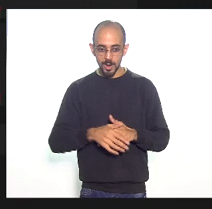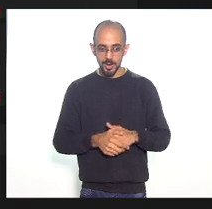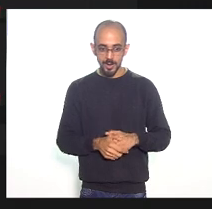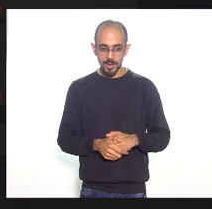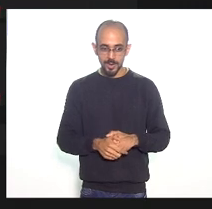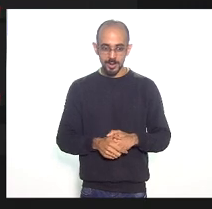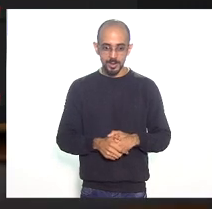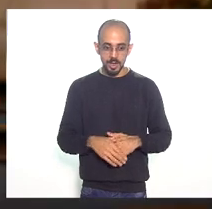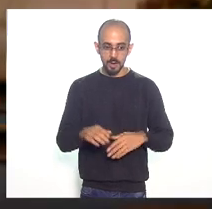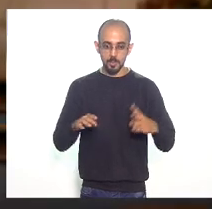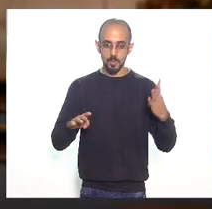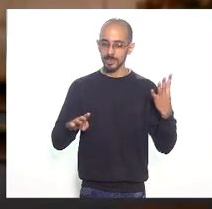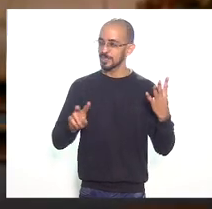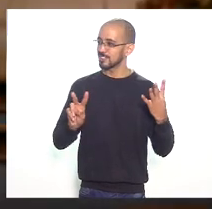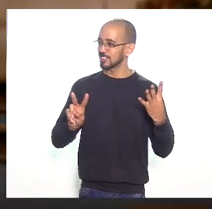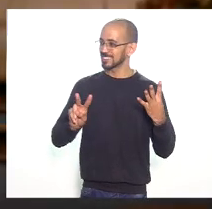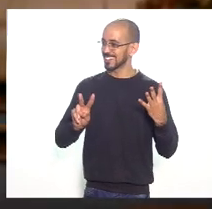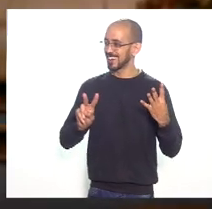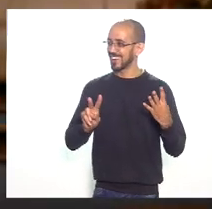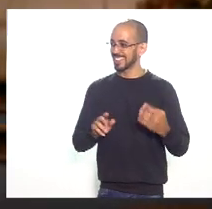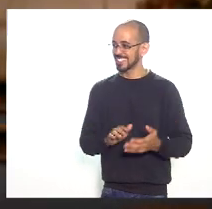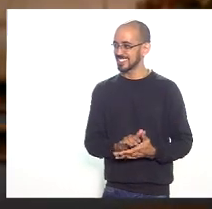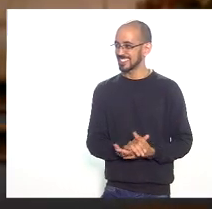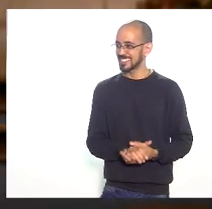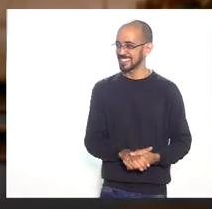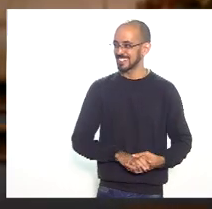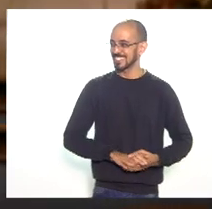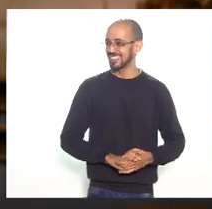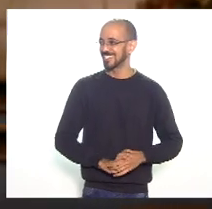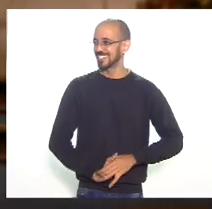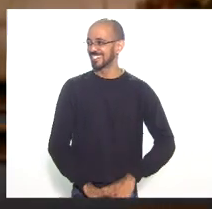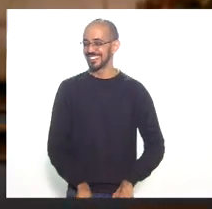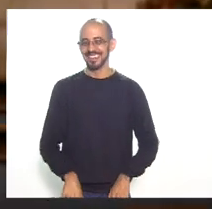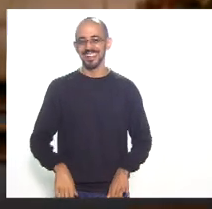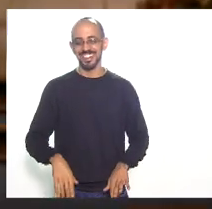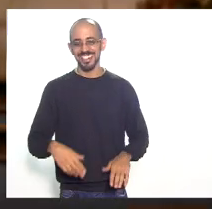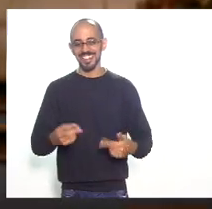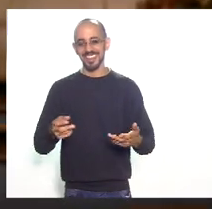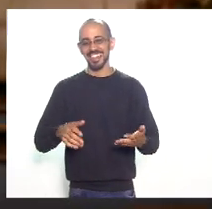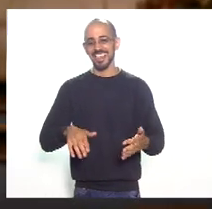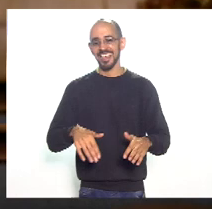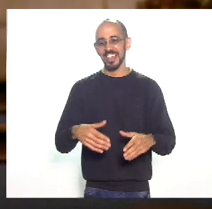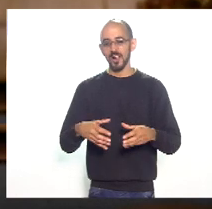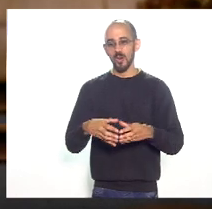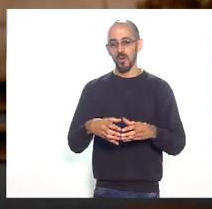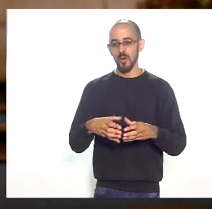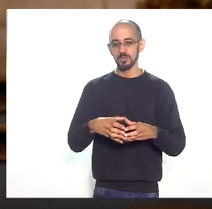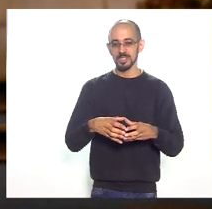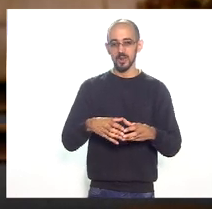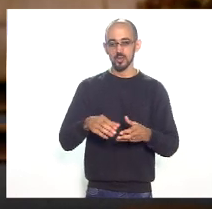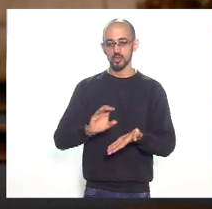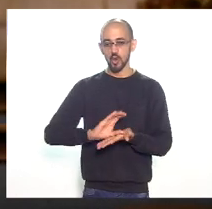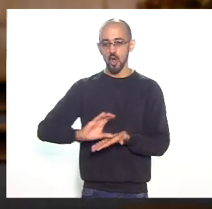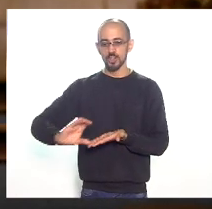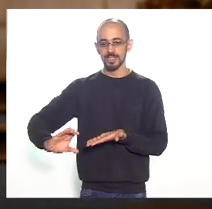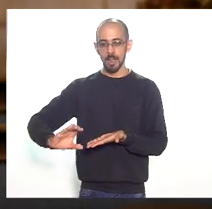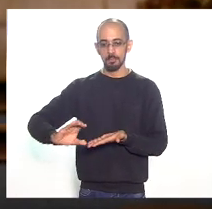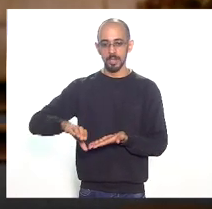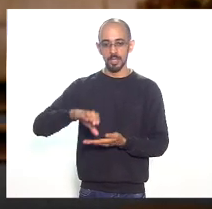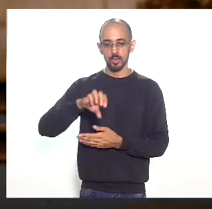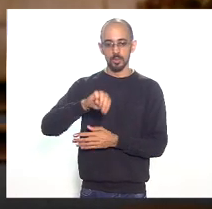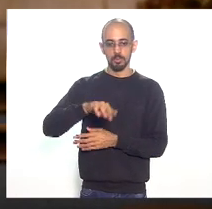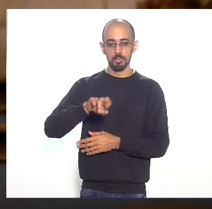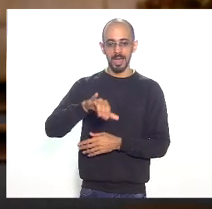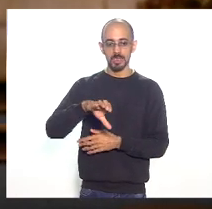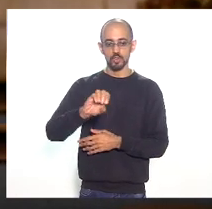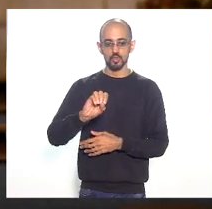4 a 2. Ok. Pela comissão de orçamento, deputado Márcio Canella.